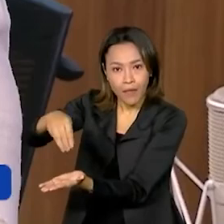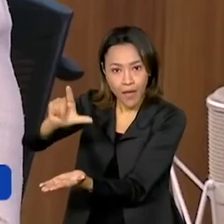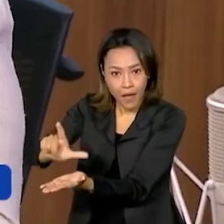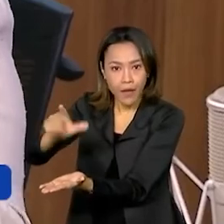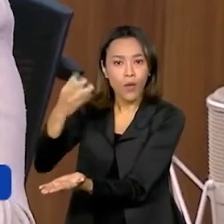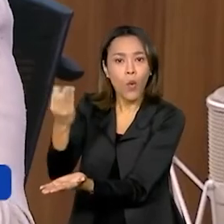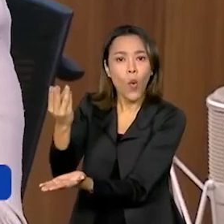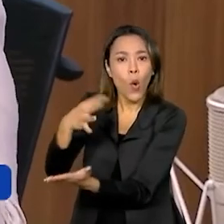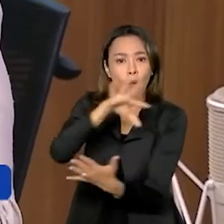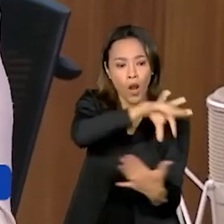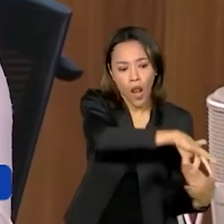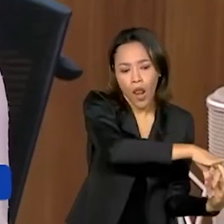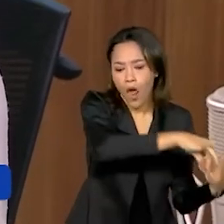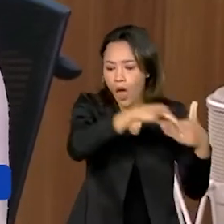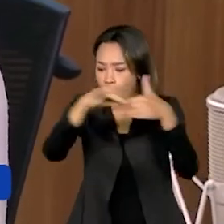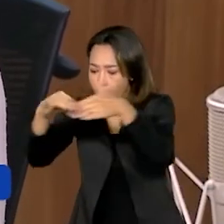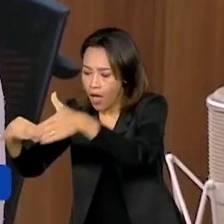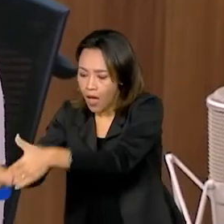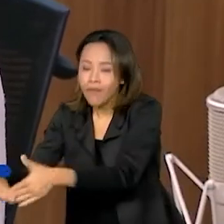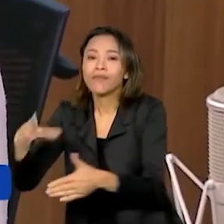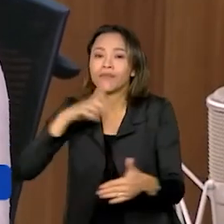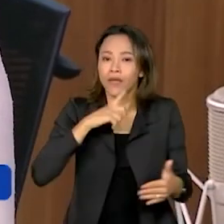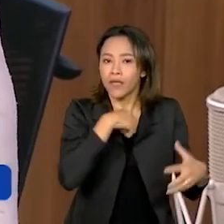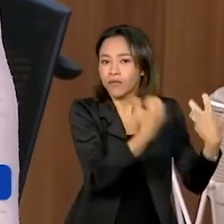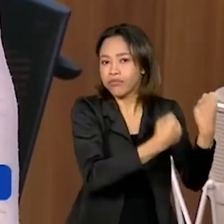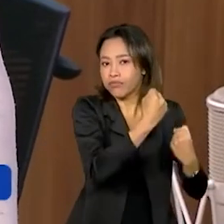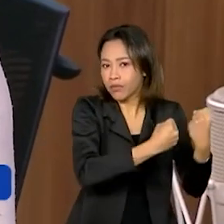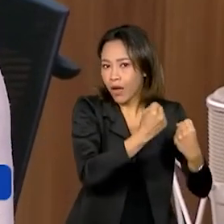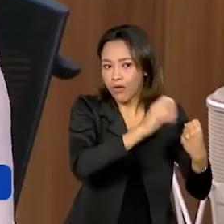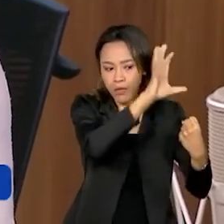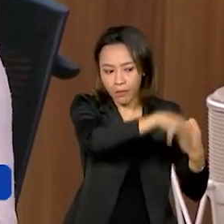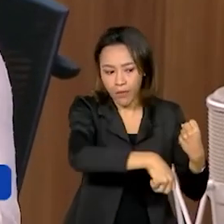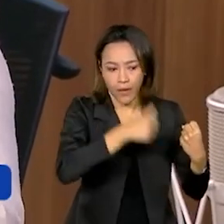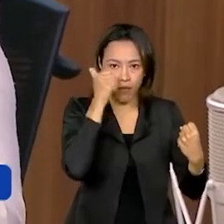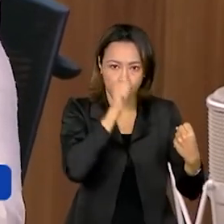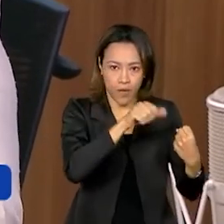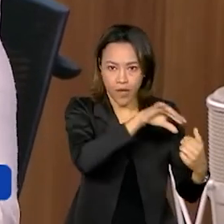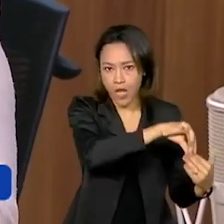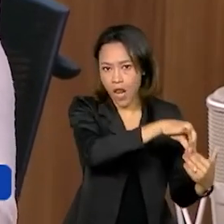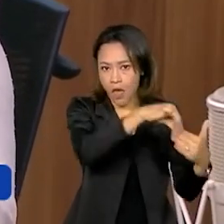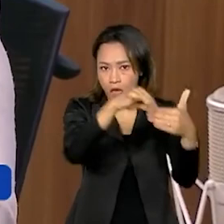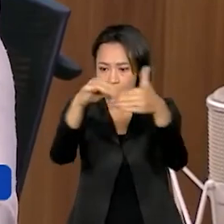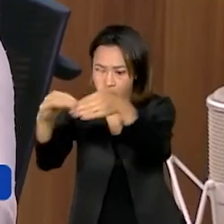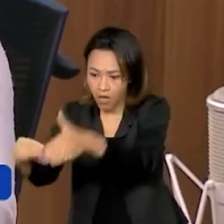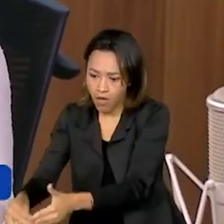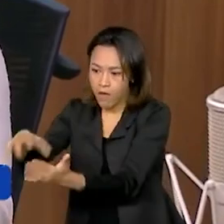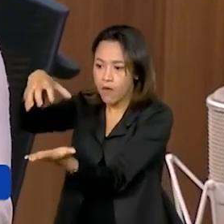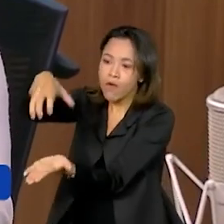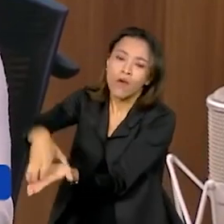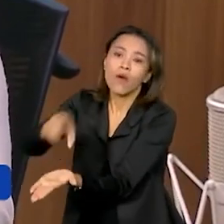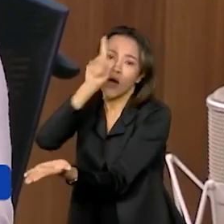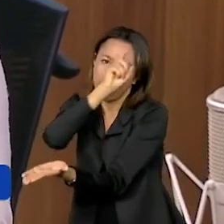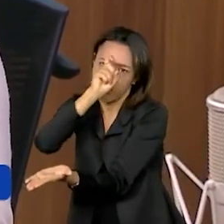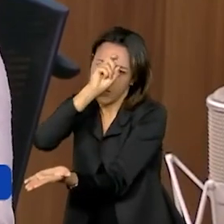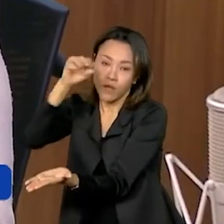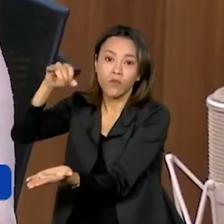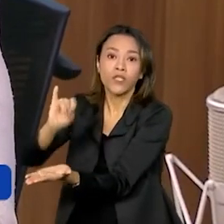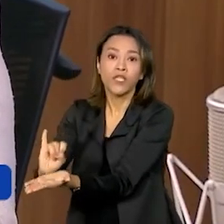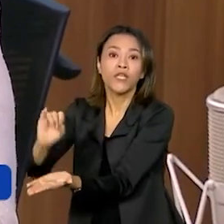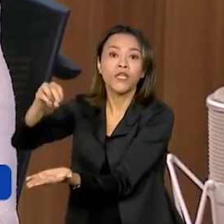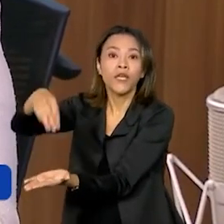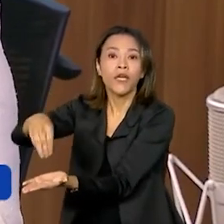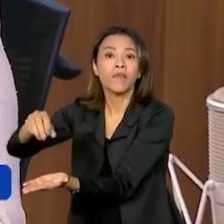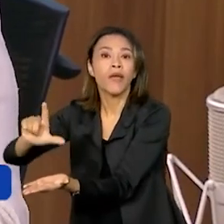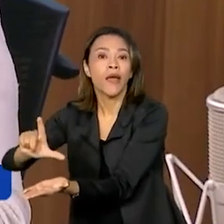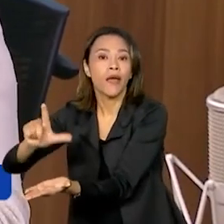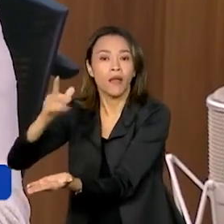é feito pela própria Casa da Mulher Brasileira. Então, nós temos e temos um outro serviço que é a